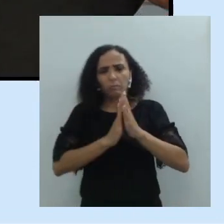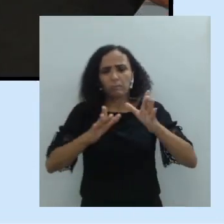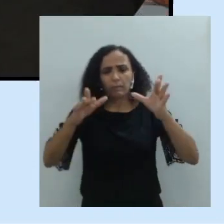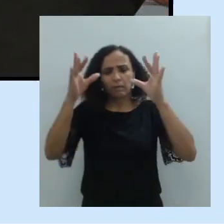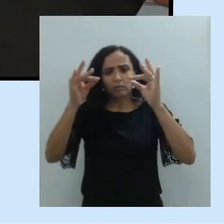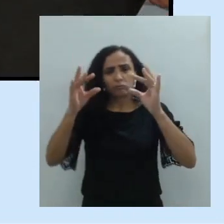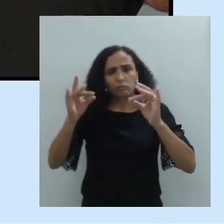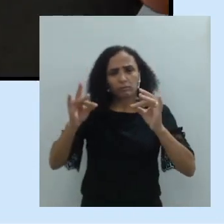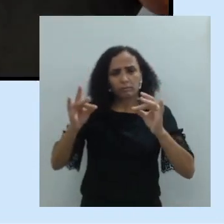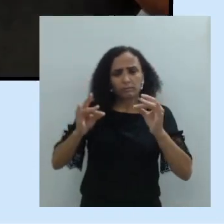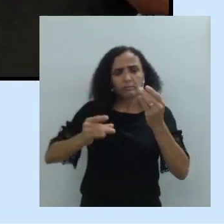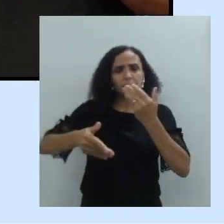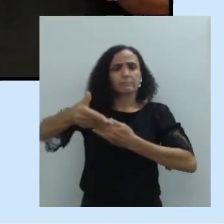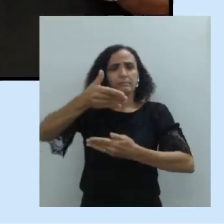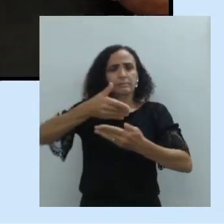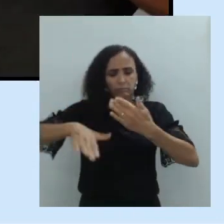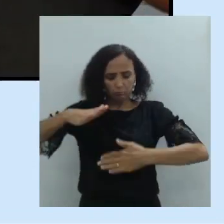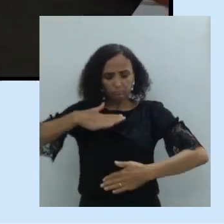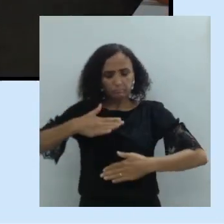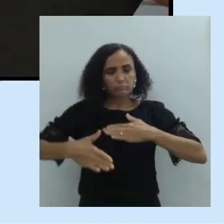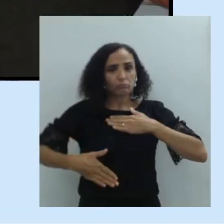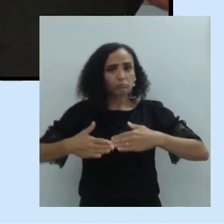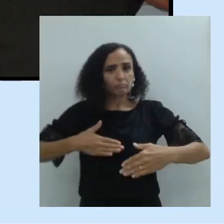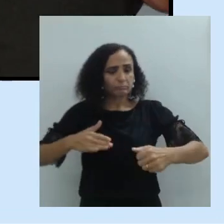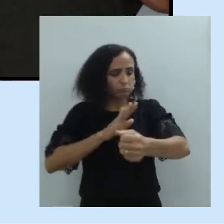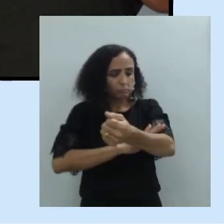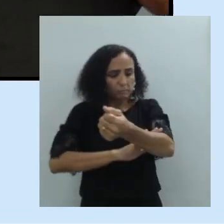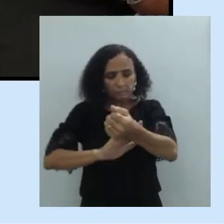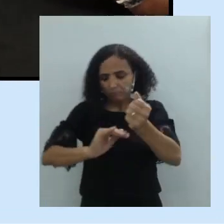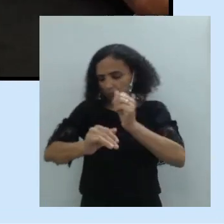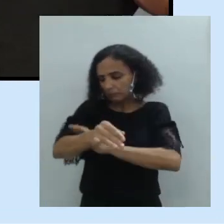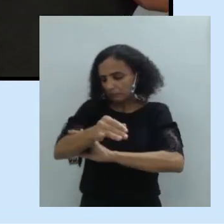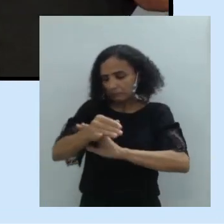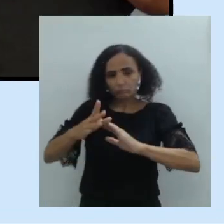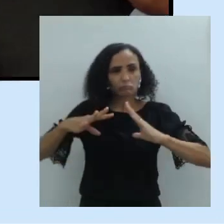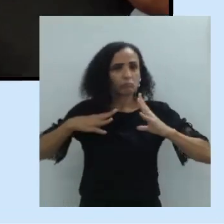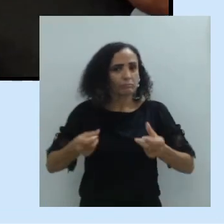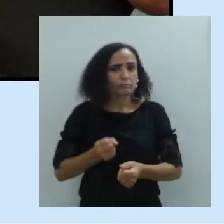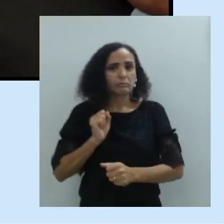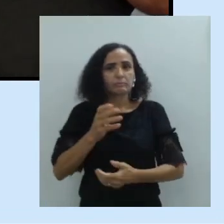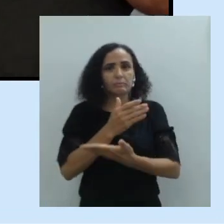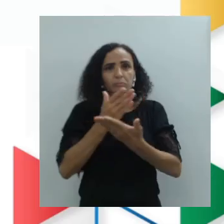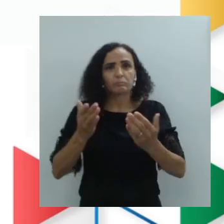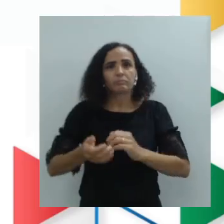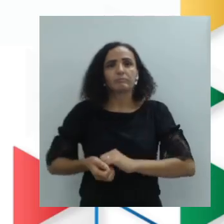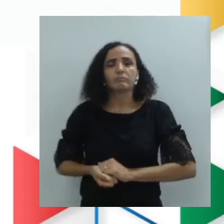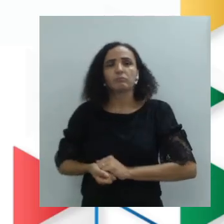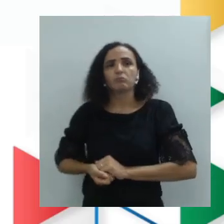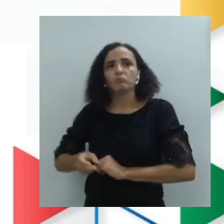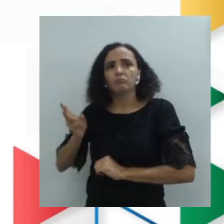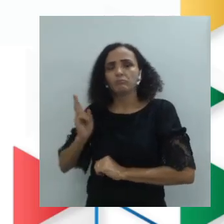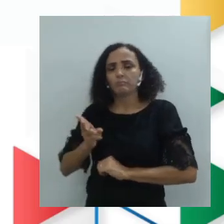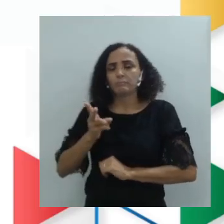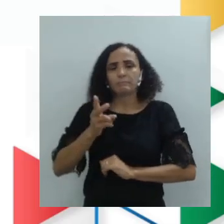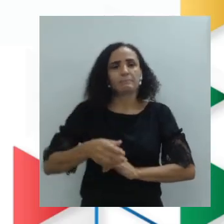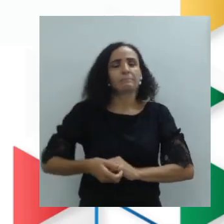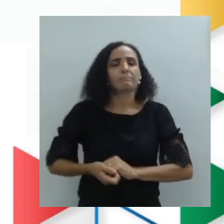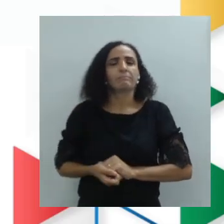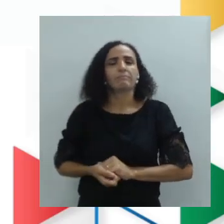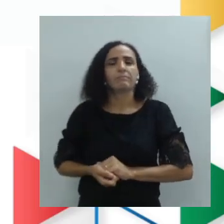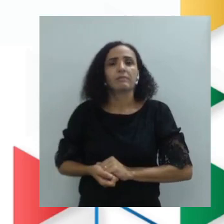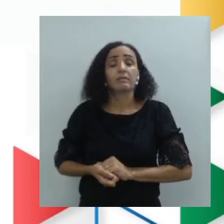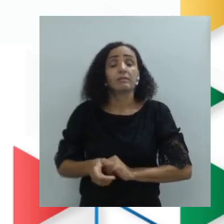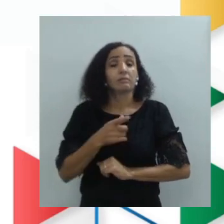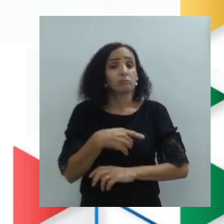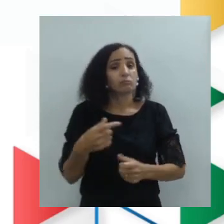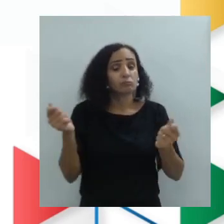muscular, fazem parte do sistema, fazem parte do organismo. Ok? Vamos lá, na tela.